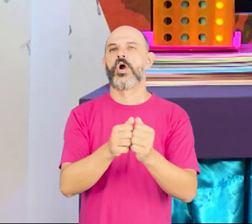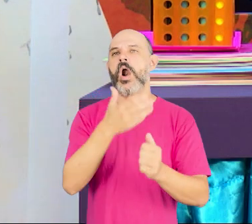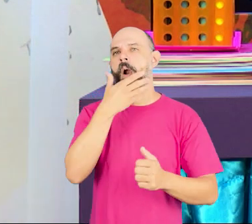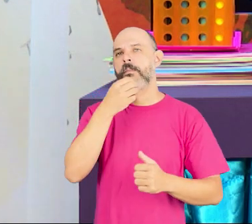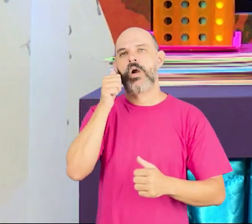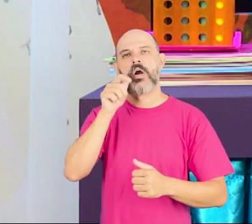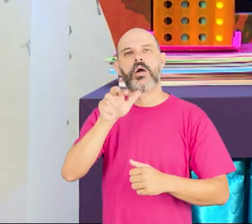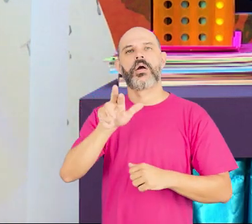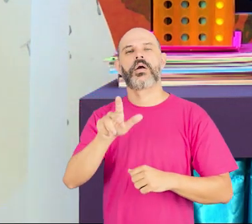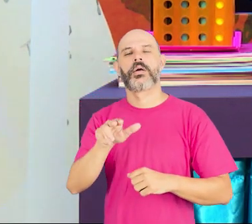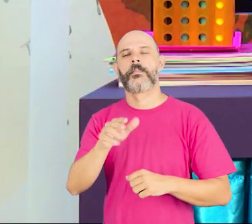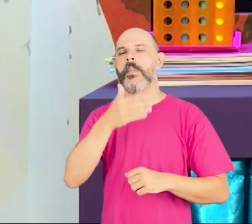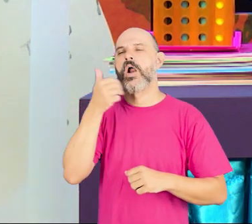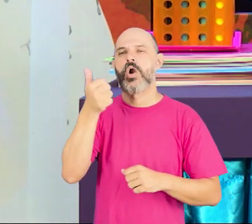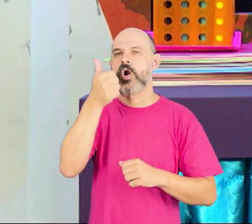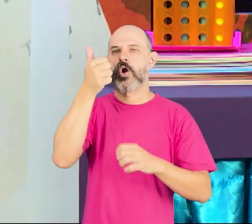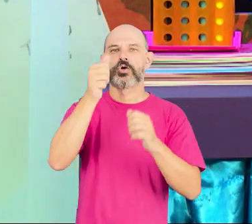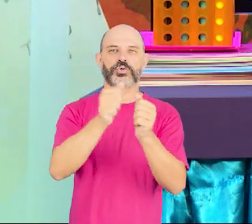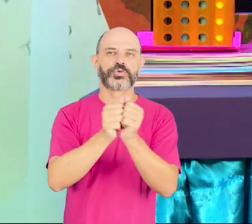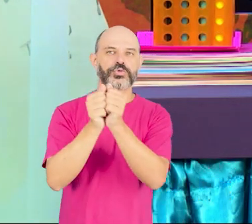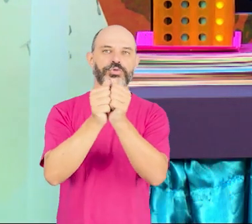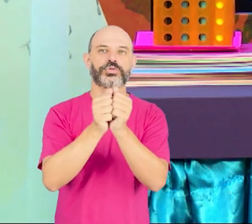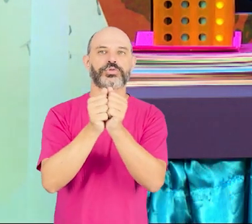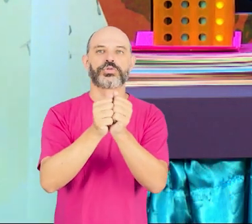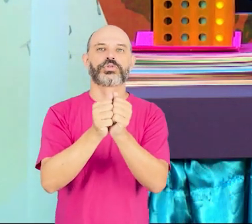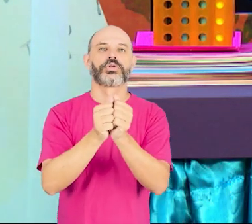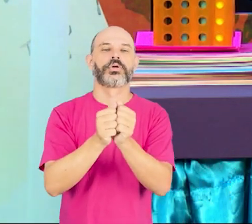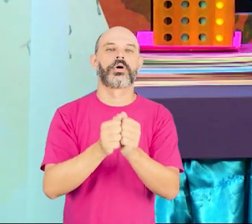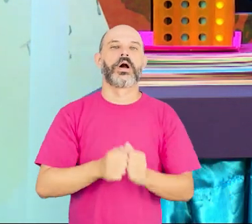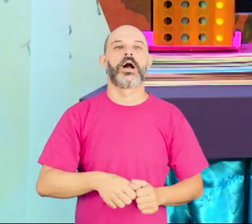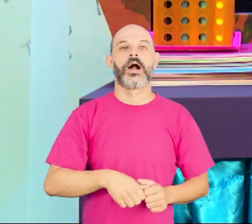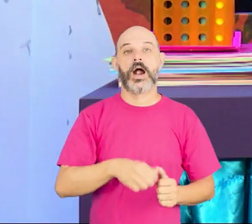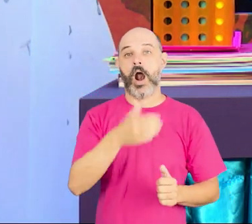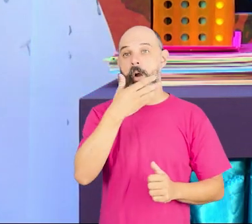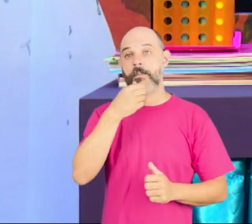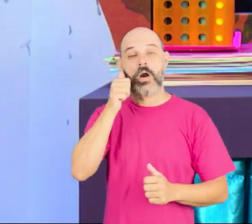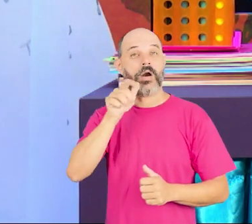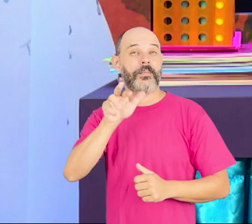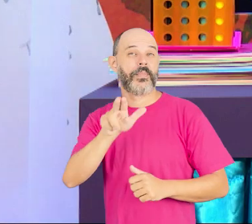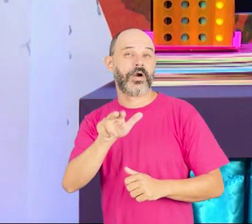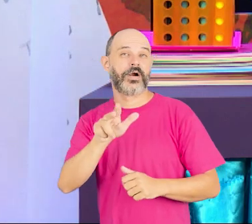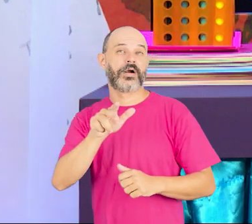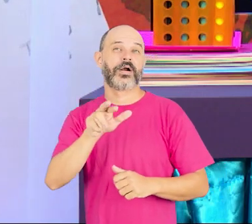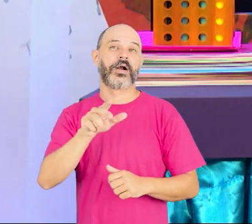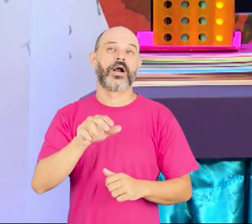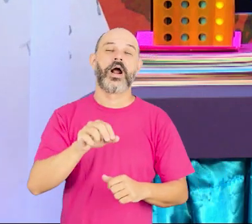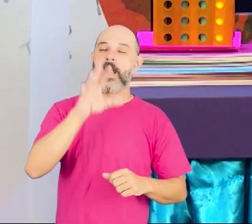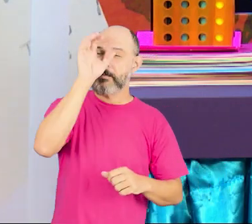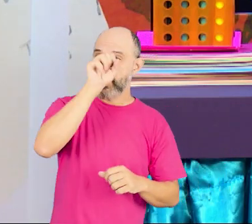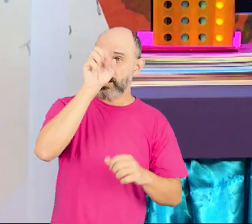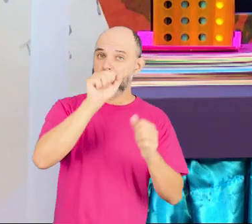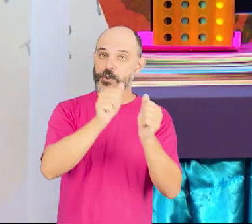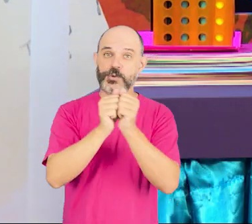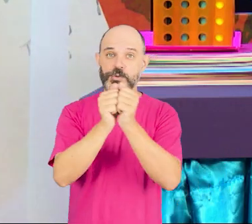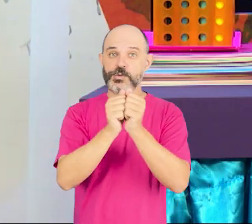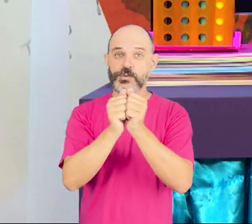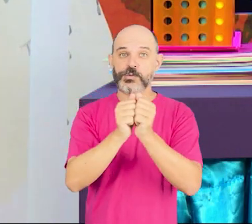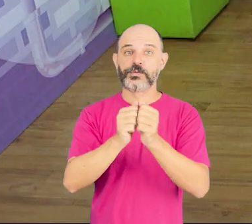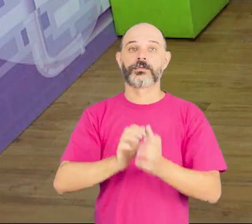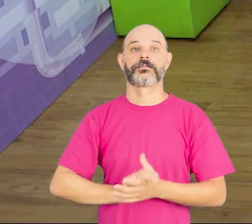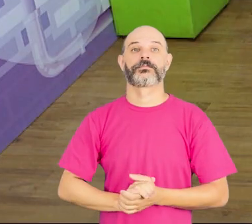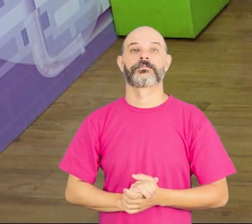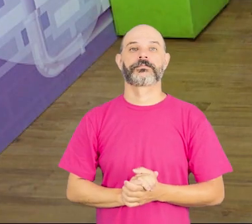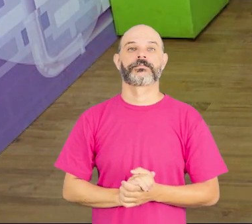é melhor, é melhor, é melhor com os irmãos. Com a irmã tudo é legal, até irritar e aprender com as